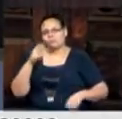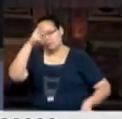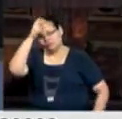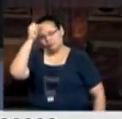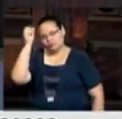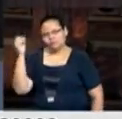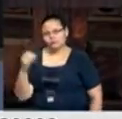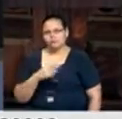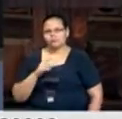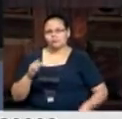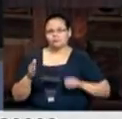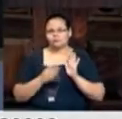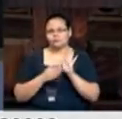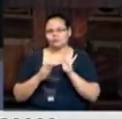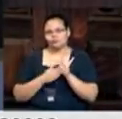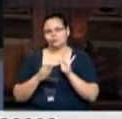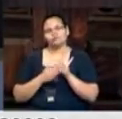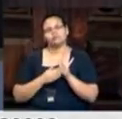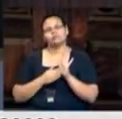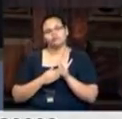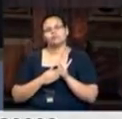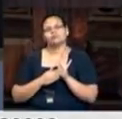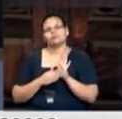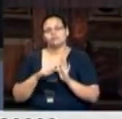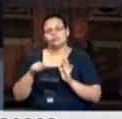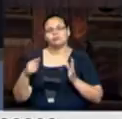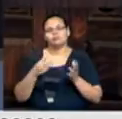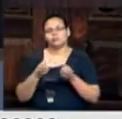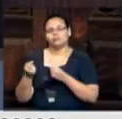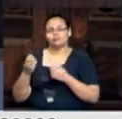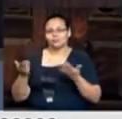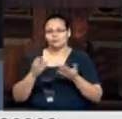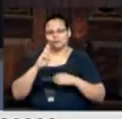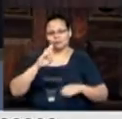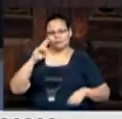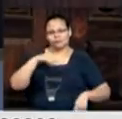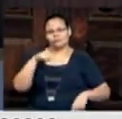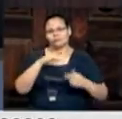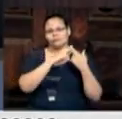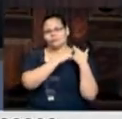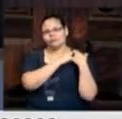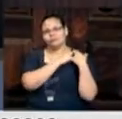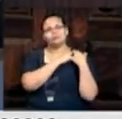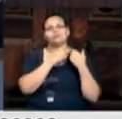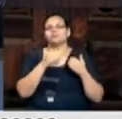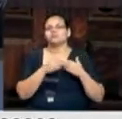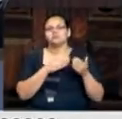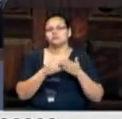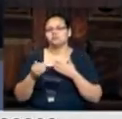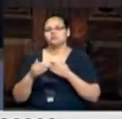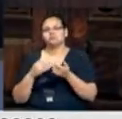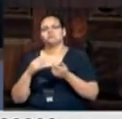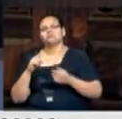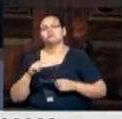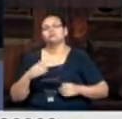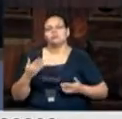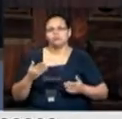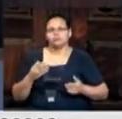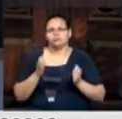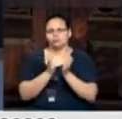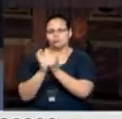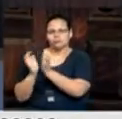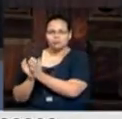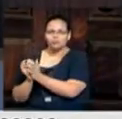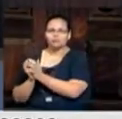que acolheu a sua candidatura. E nós agora temos a responsabilidade, independente da nossa coloração partidária, eu me coloco